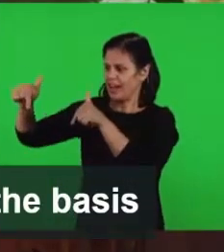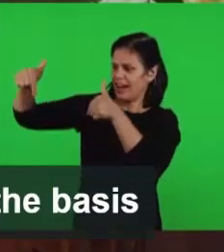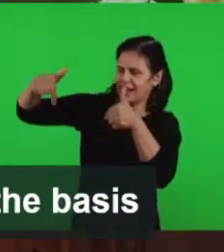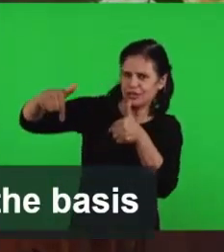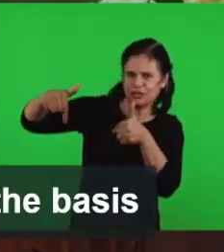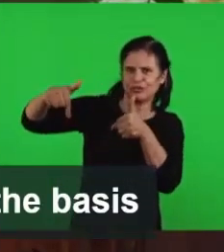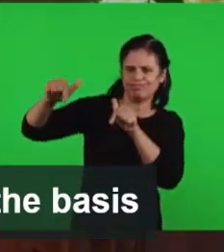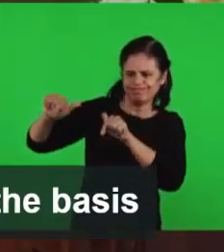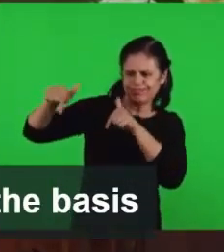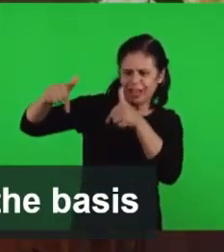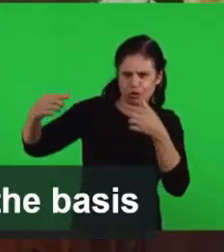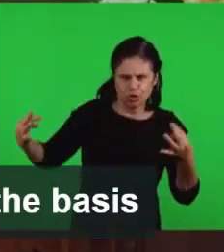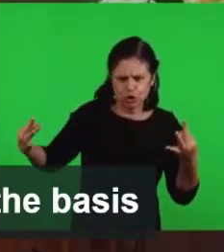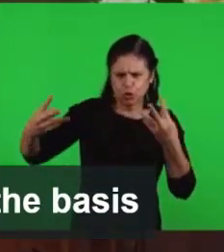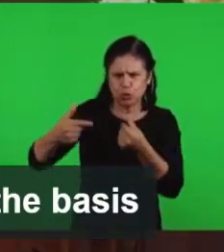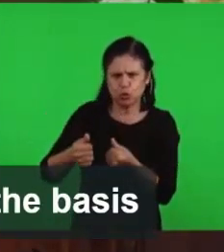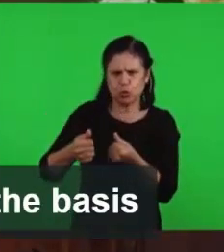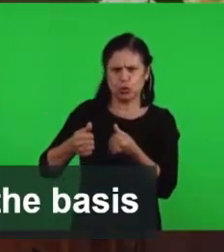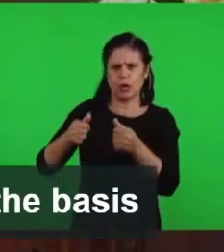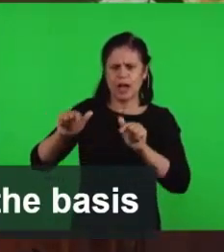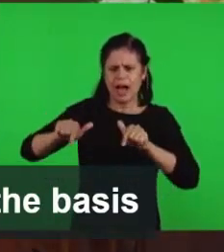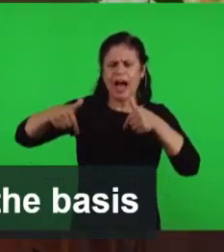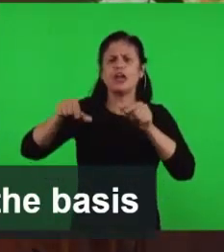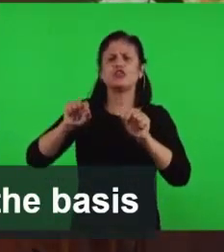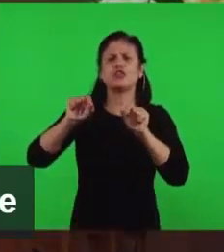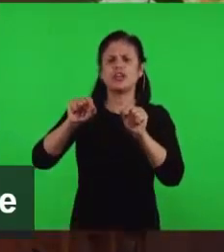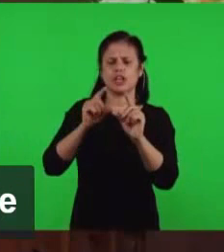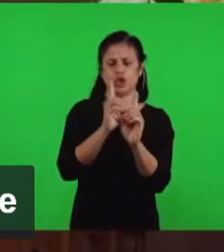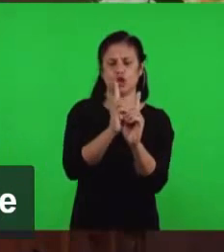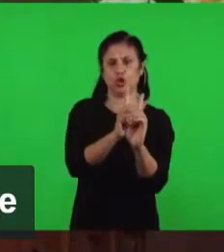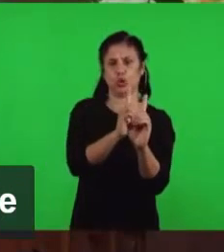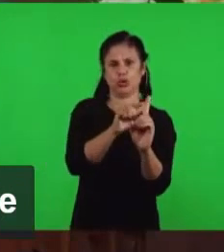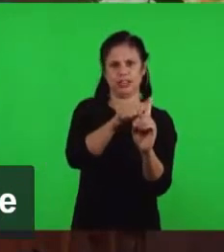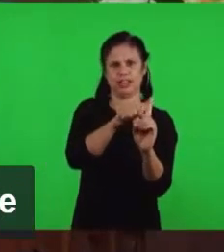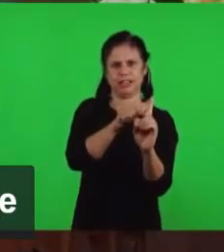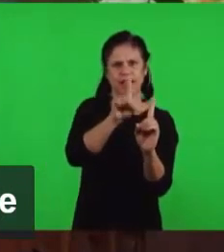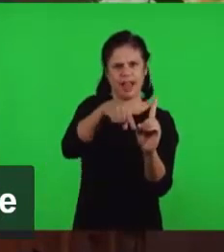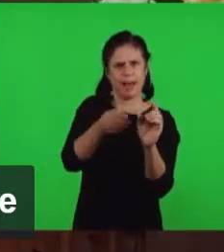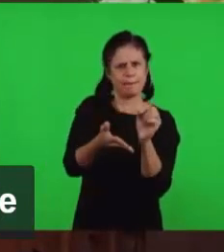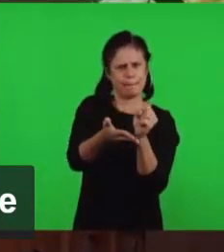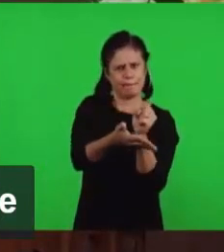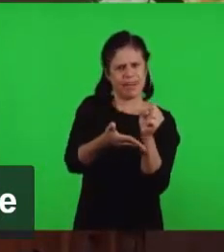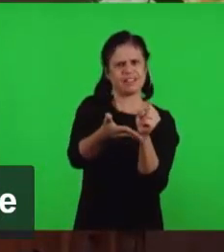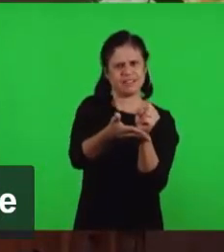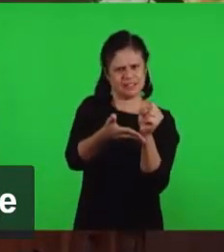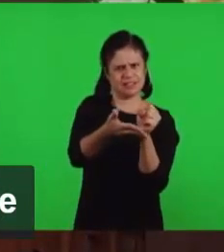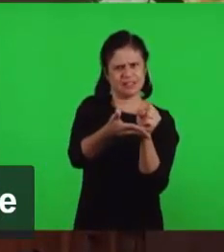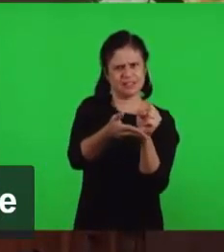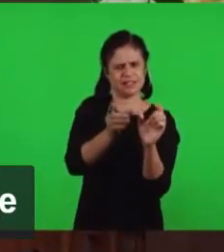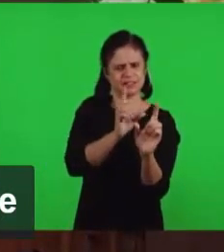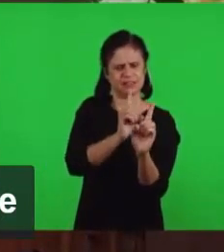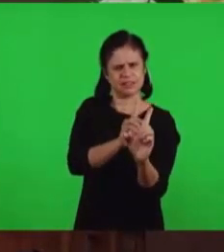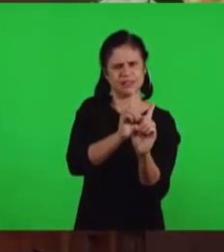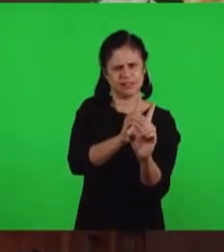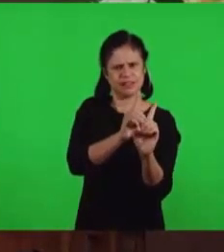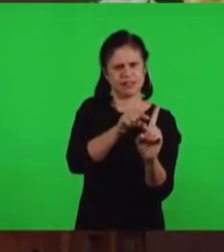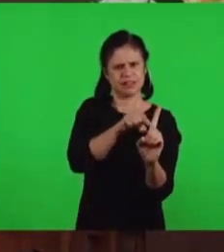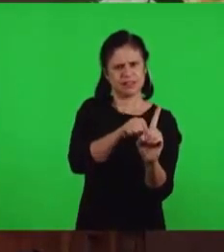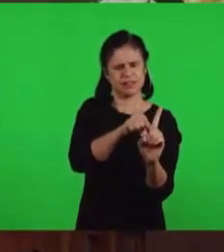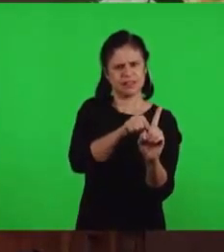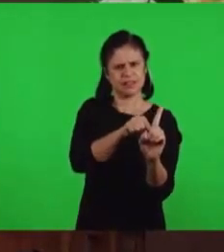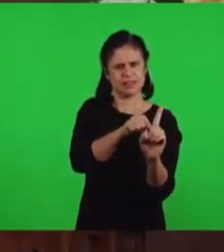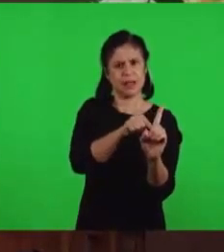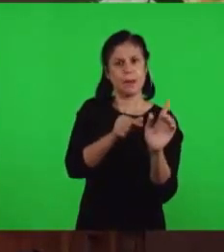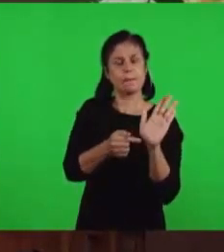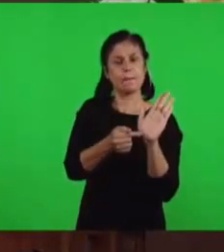opera a doutrina que a base é o sustentável de tudo e essa doutrina ela